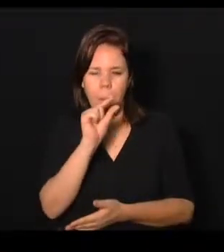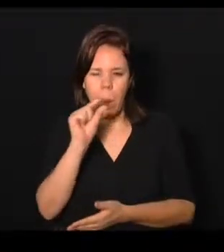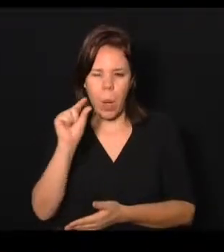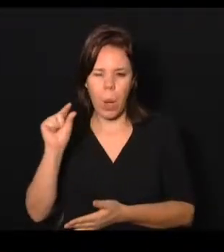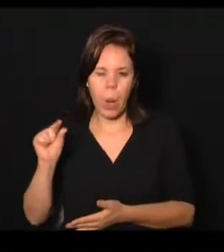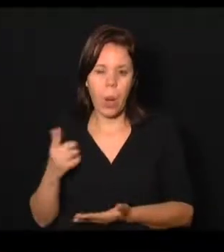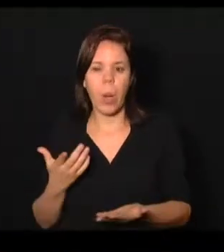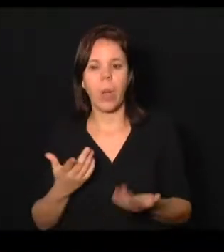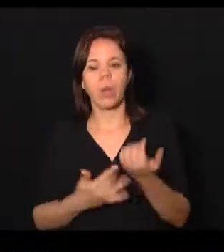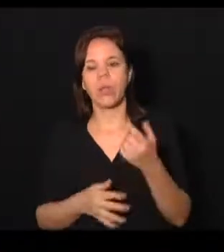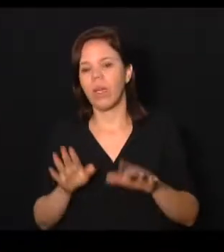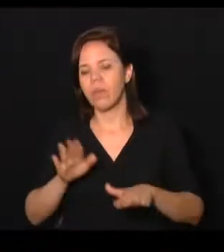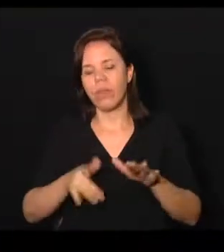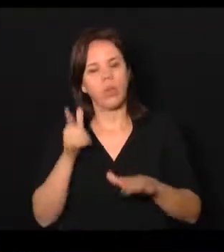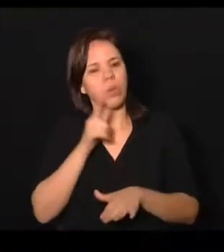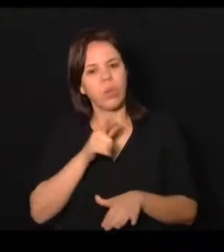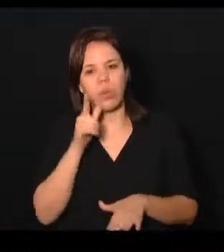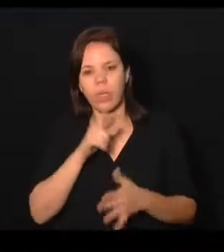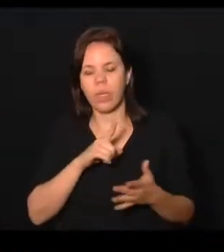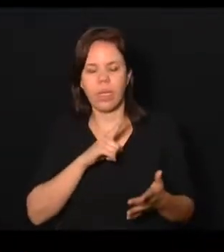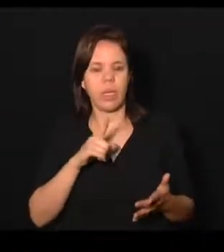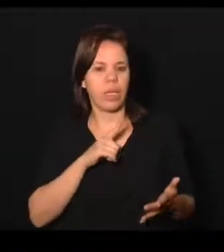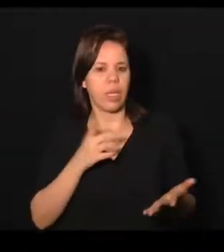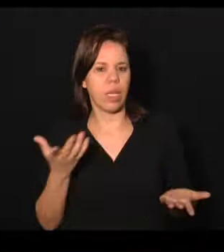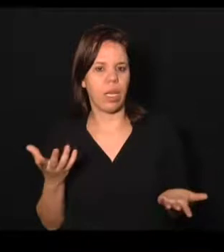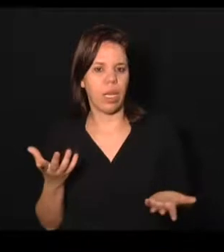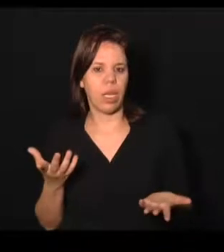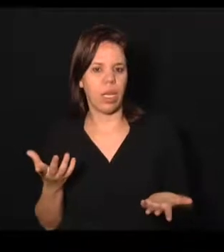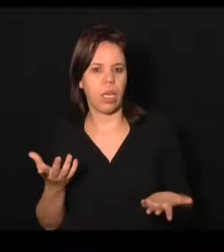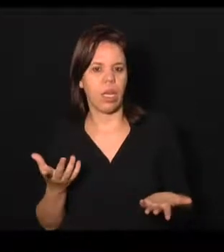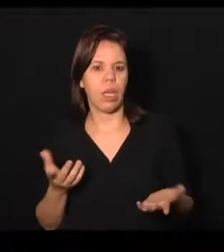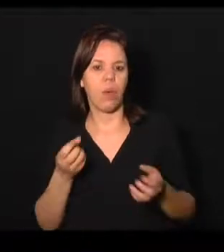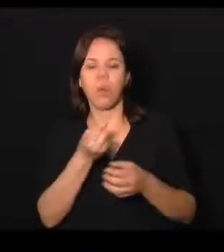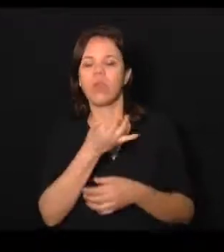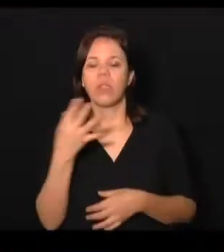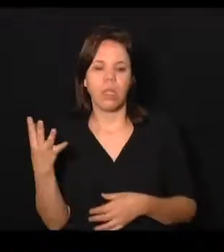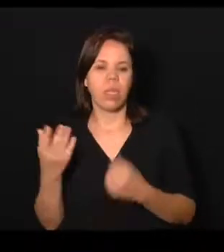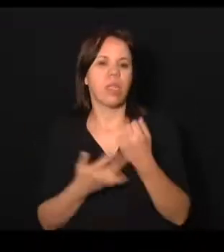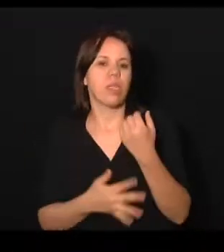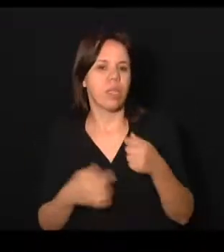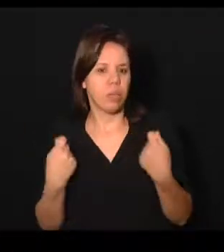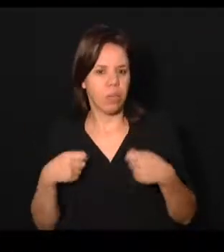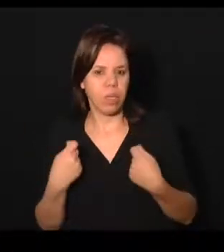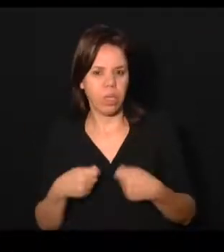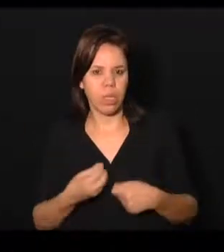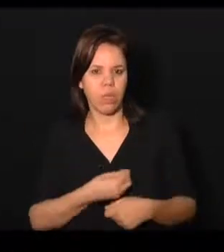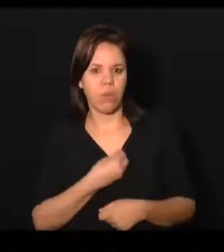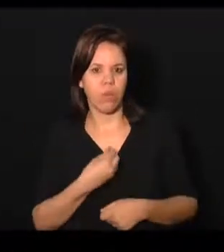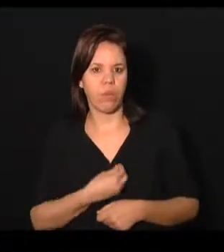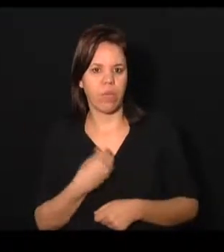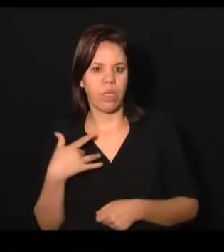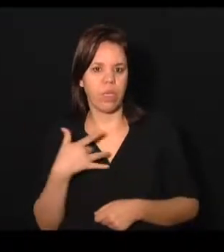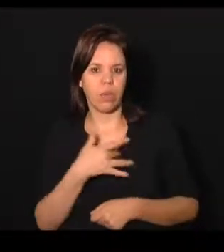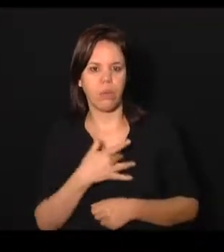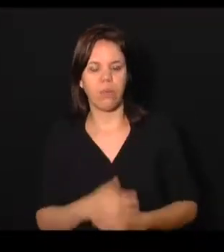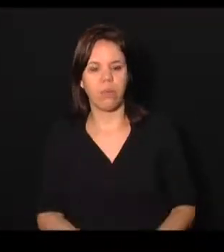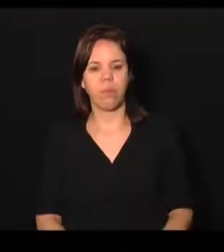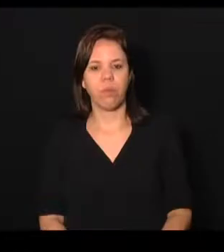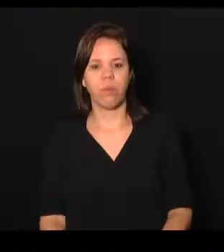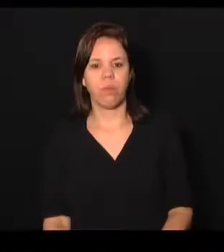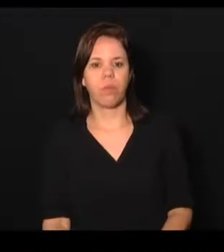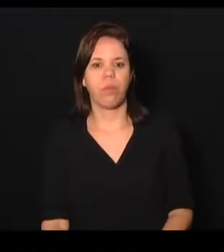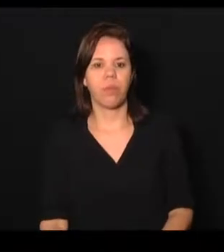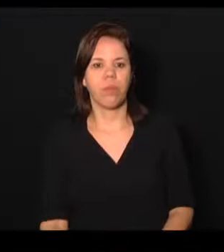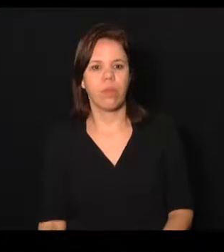consegue, muitas vezes, ter aquela disponibilidade de sangue que ela precisa para suas funções vitais. Me chamou a